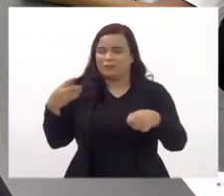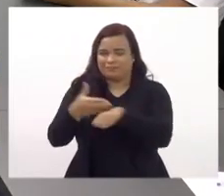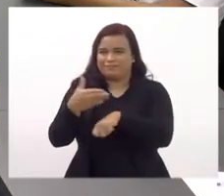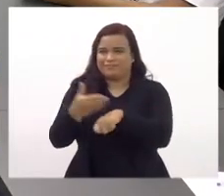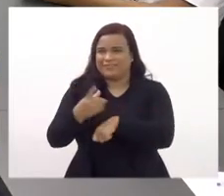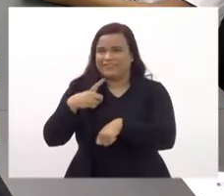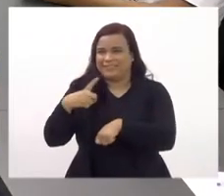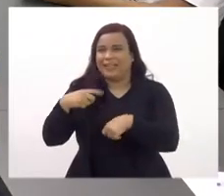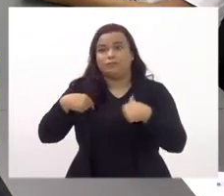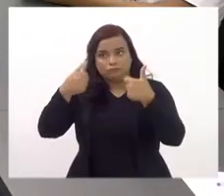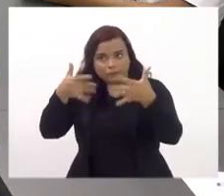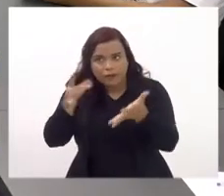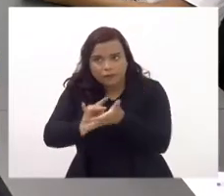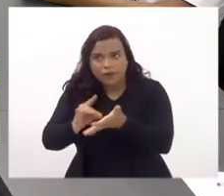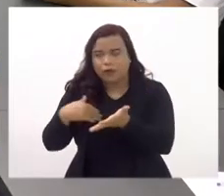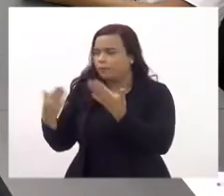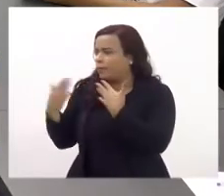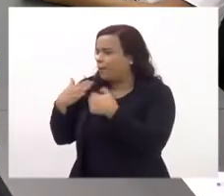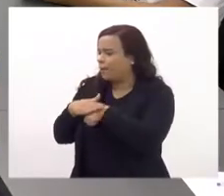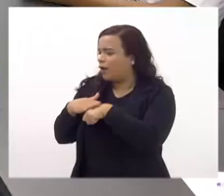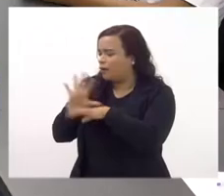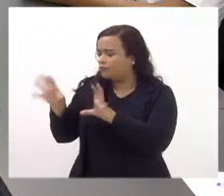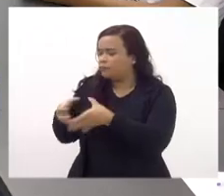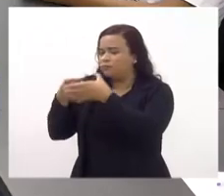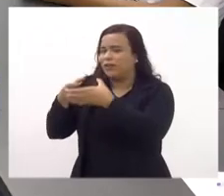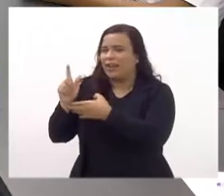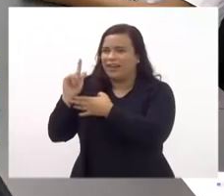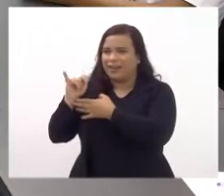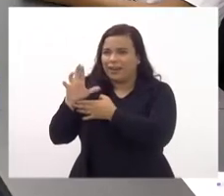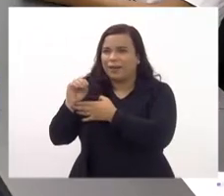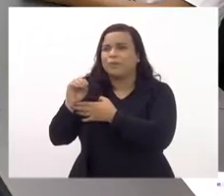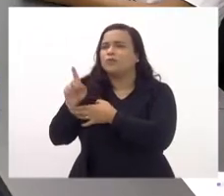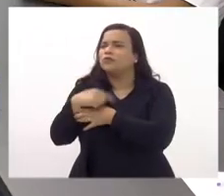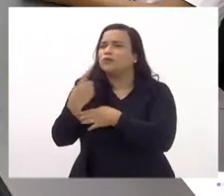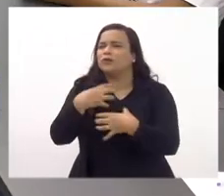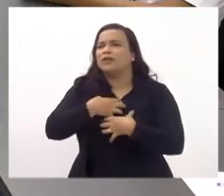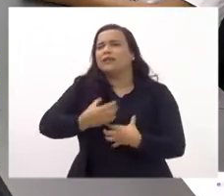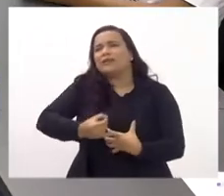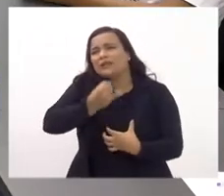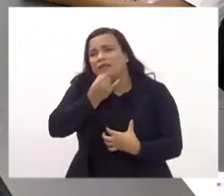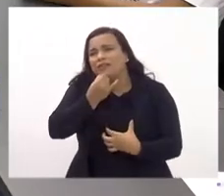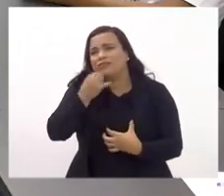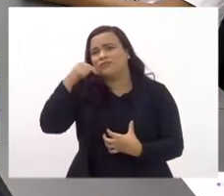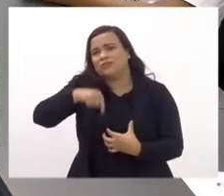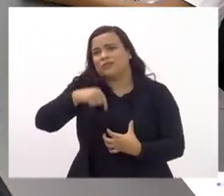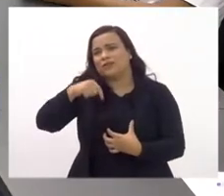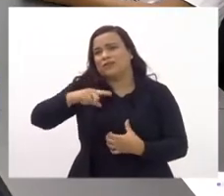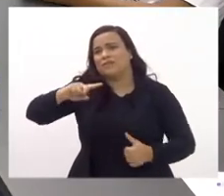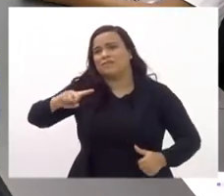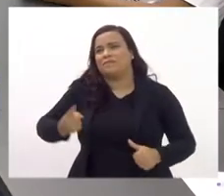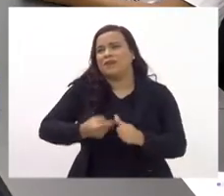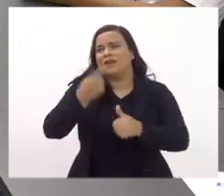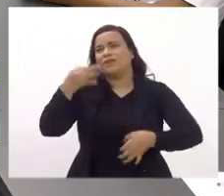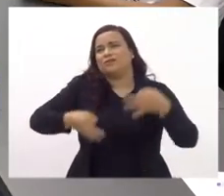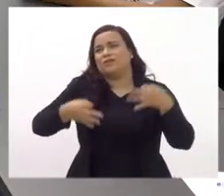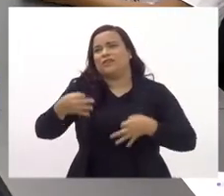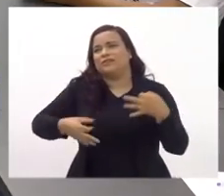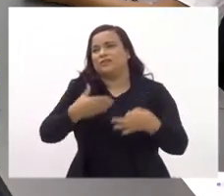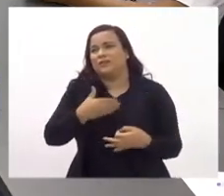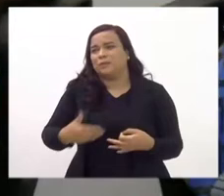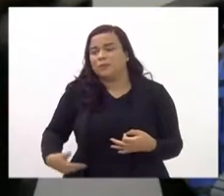sinceramente, conversando com os meus colegas de Grêmio, é triste essa ser a nossa primeira audiência